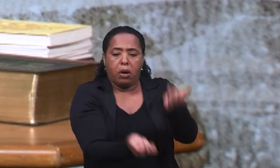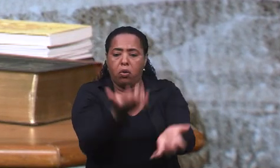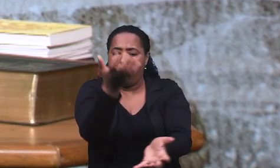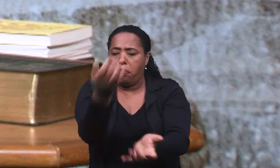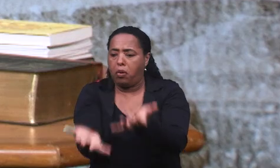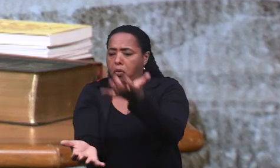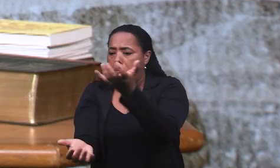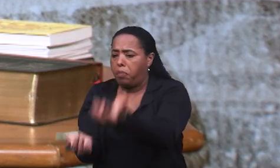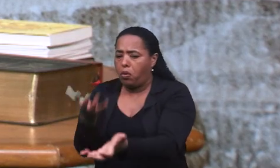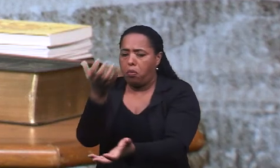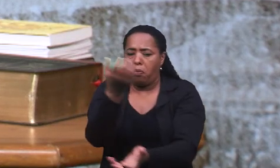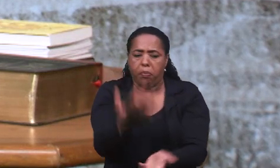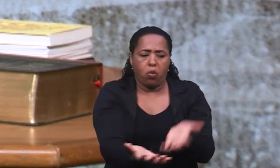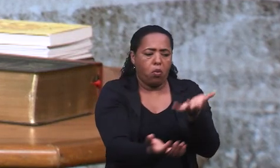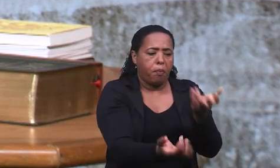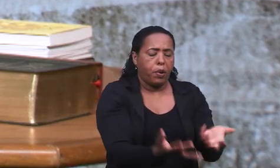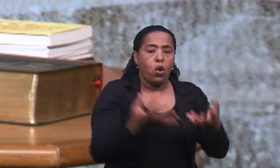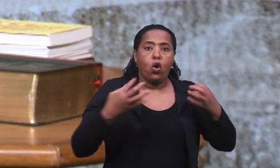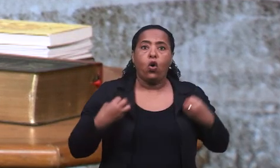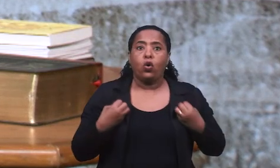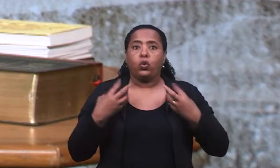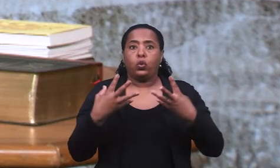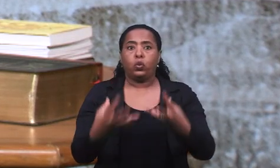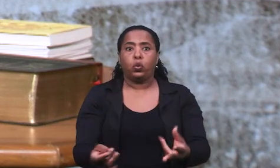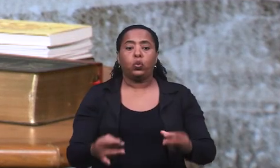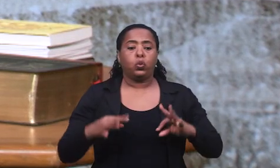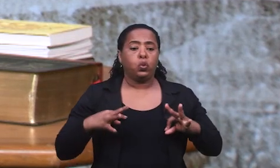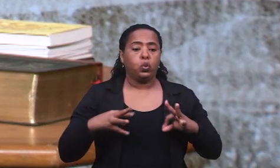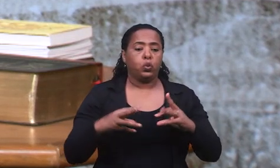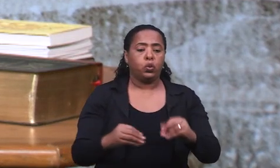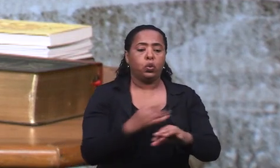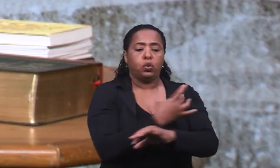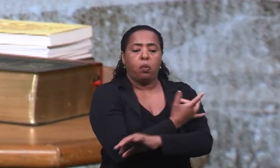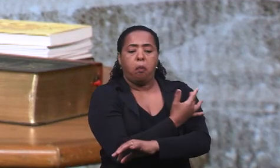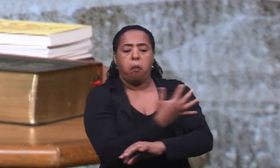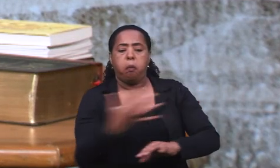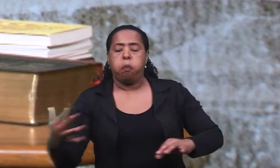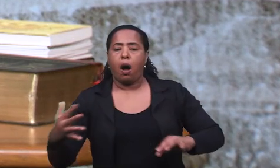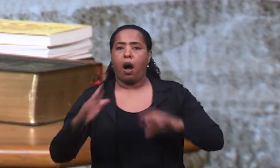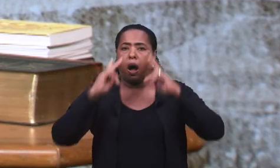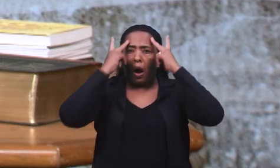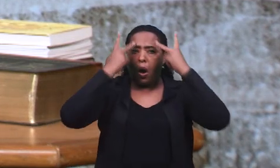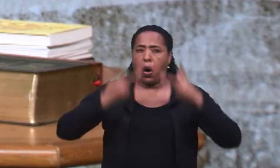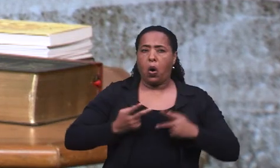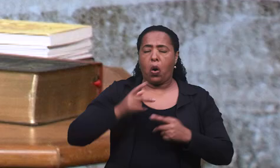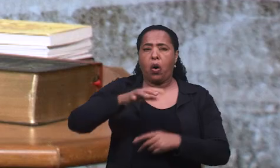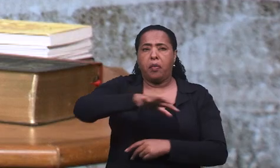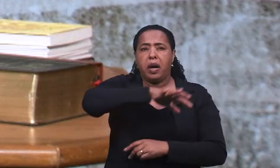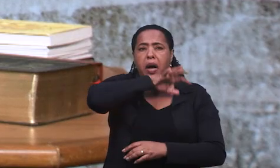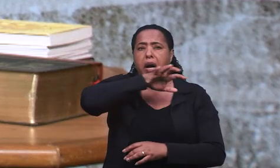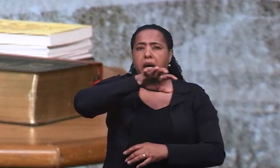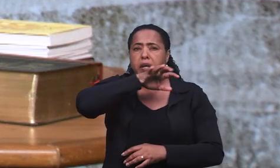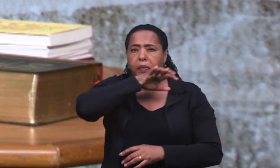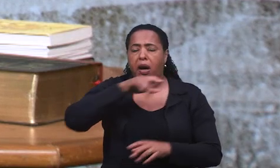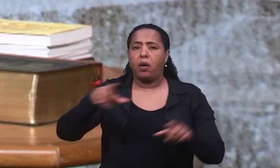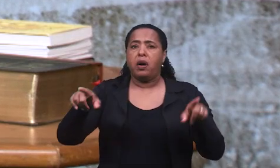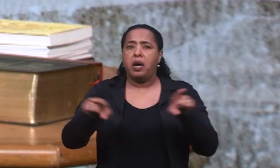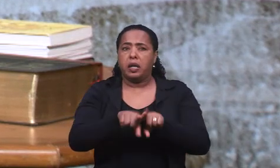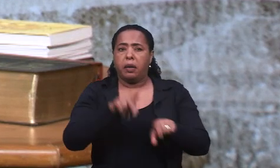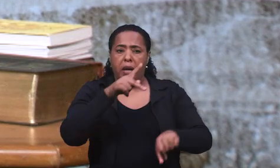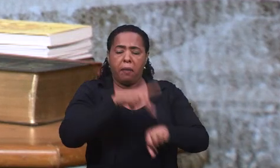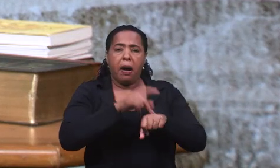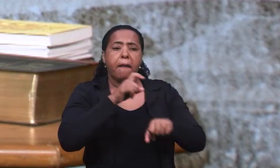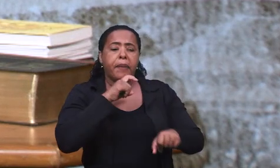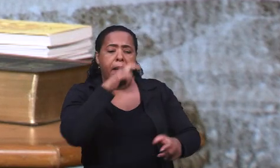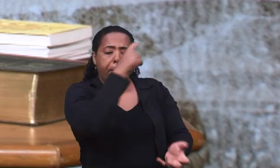Egito tudo quanto havia no campo, desde os homens até os animais. Também a saraiva